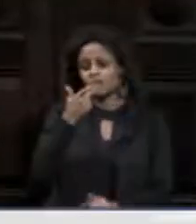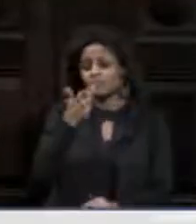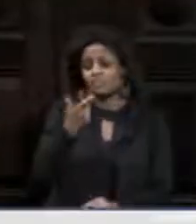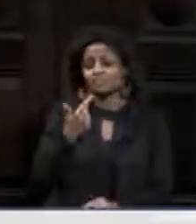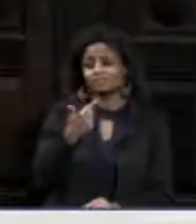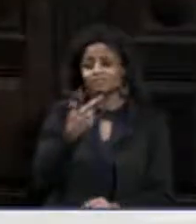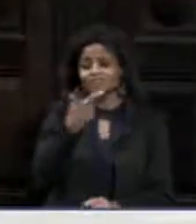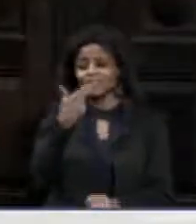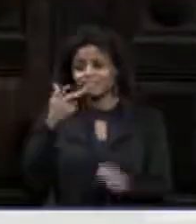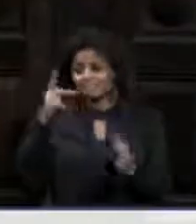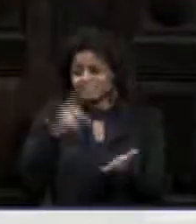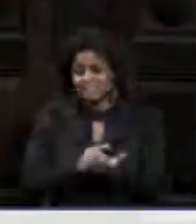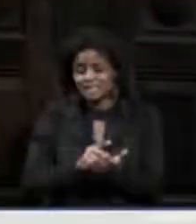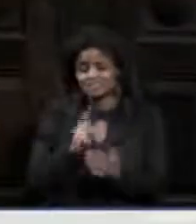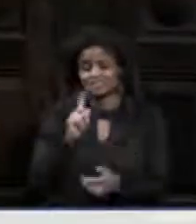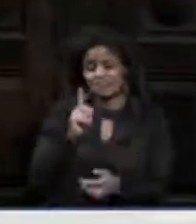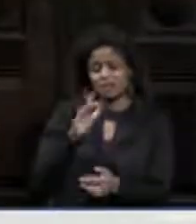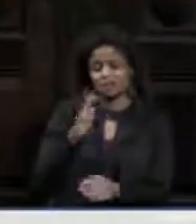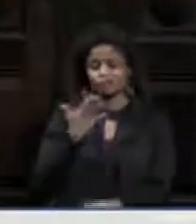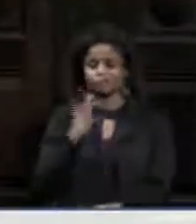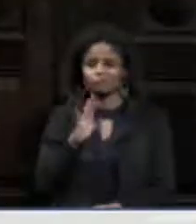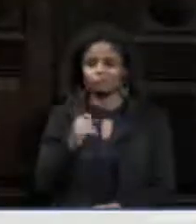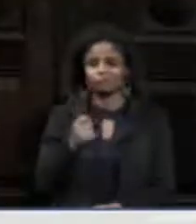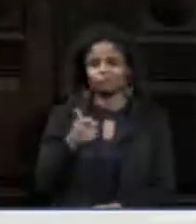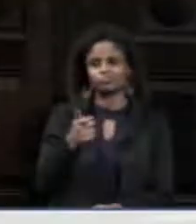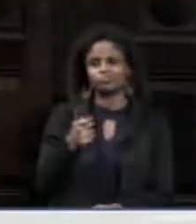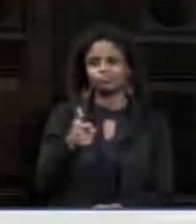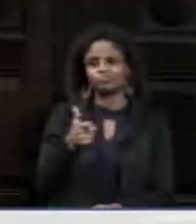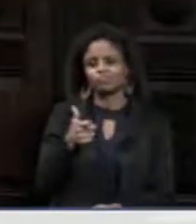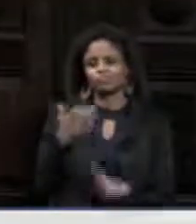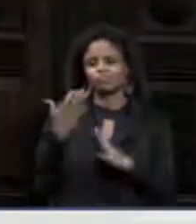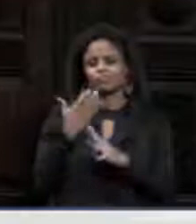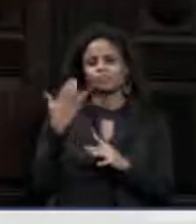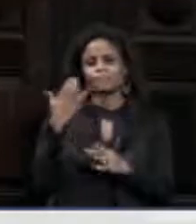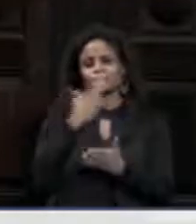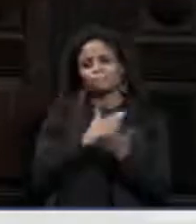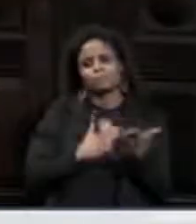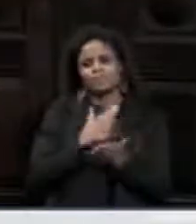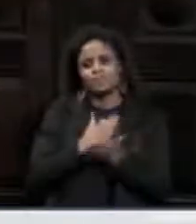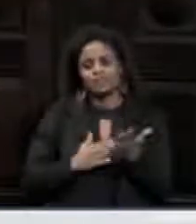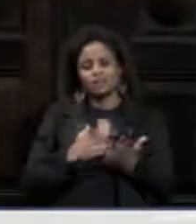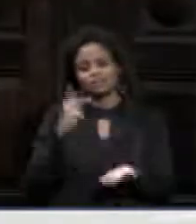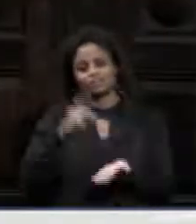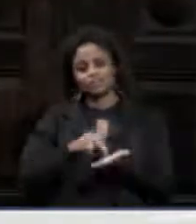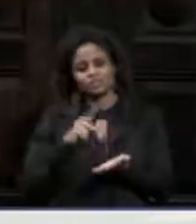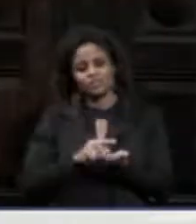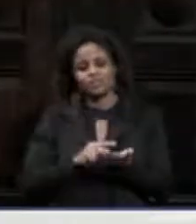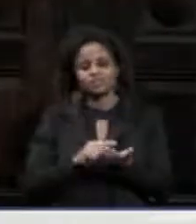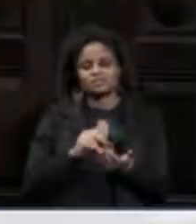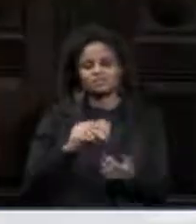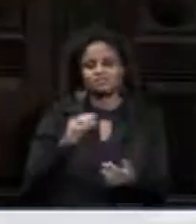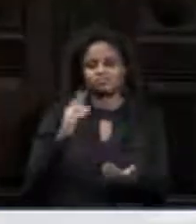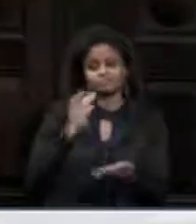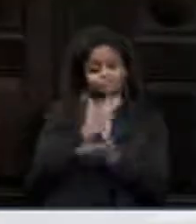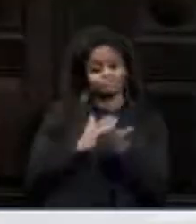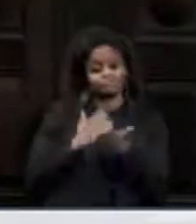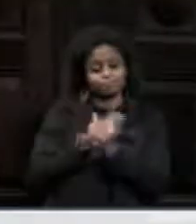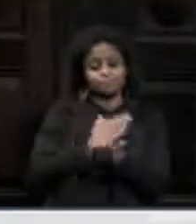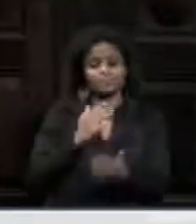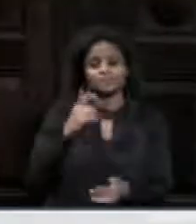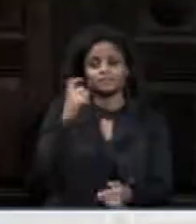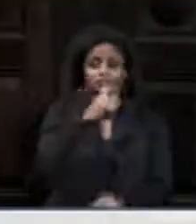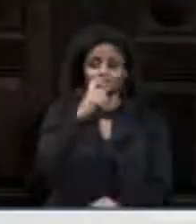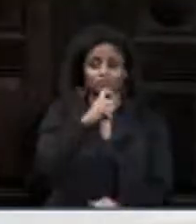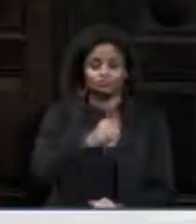meias-verdades, de falsas verdades para alcançar seus objetivos. E no processo político que a gente